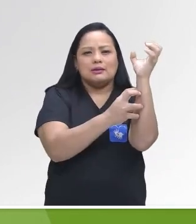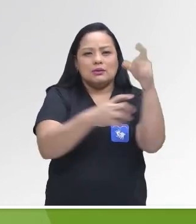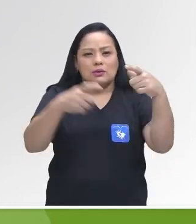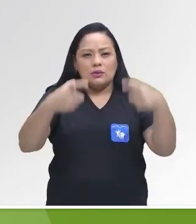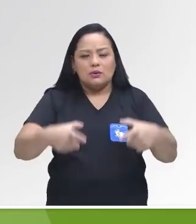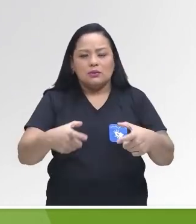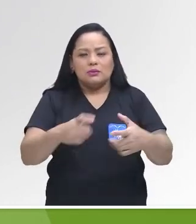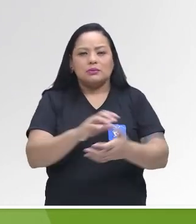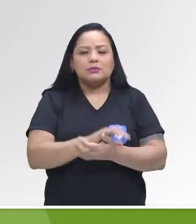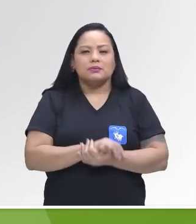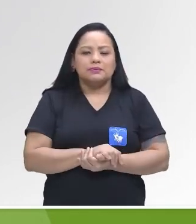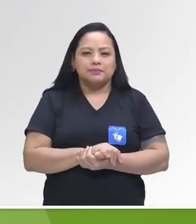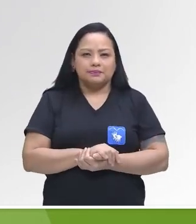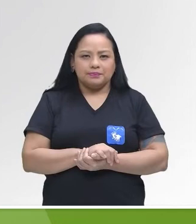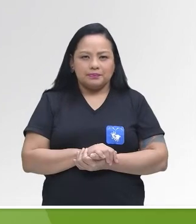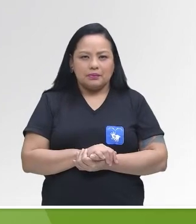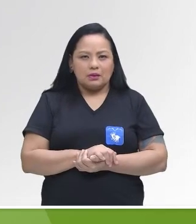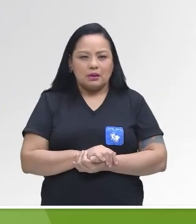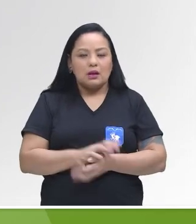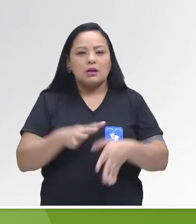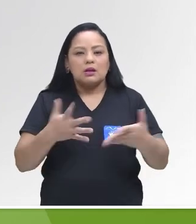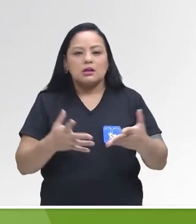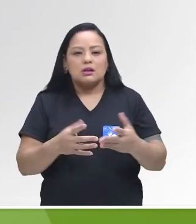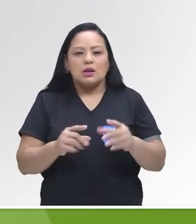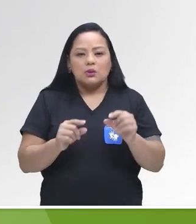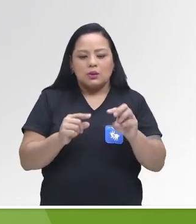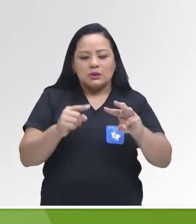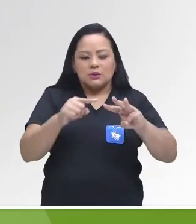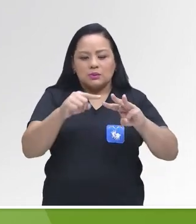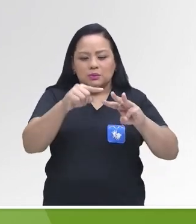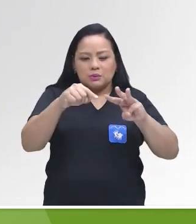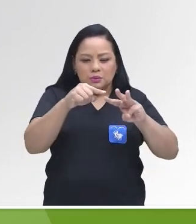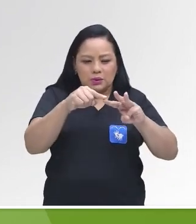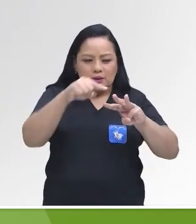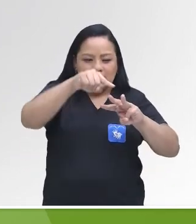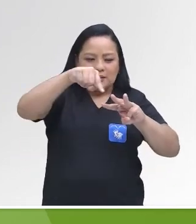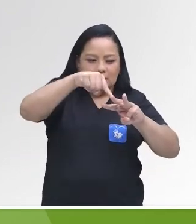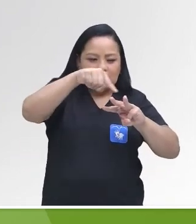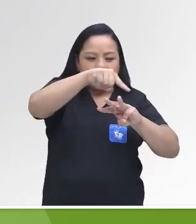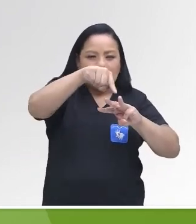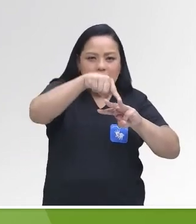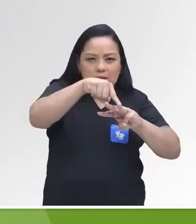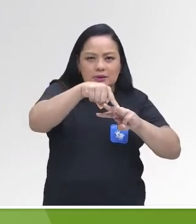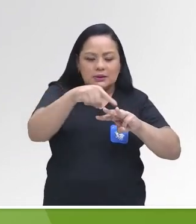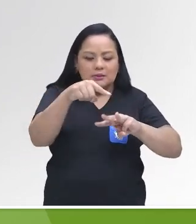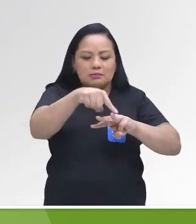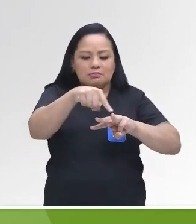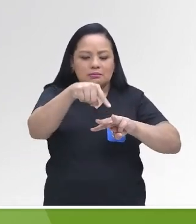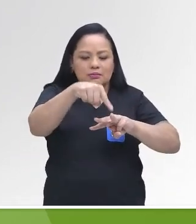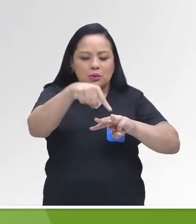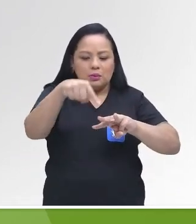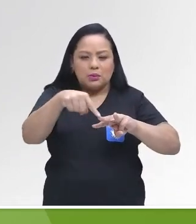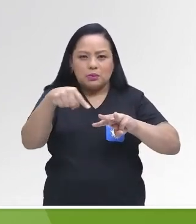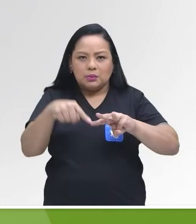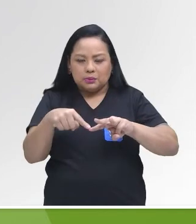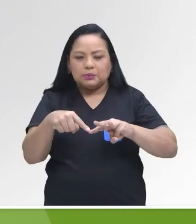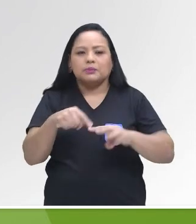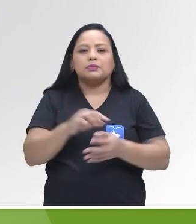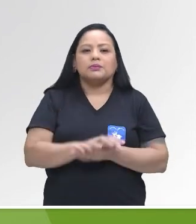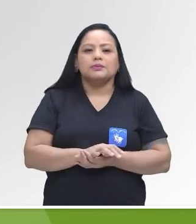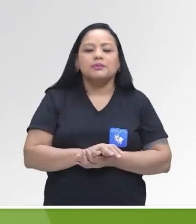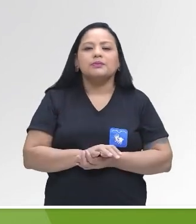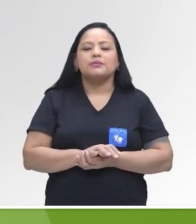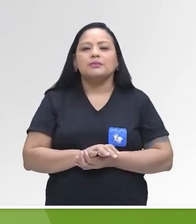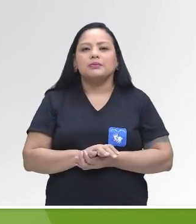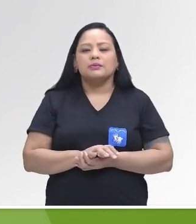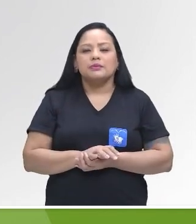ela saltou, tá? Então, esses discos adesivos ficam aí na pontinha de cada dedinho delas, tá? Das 4